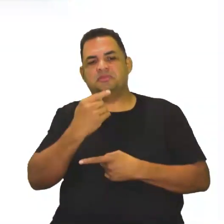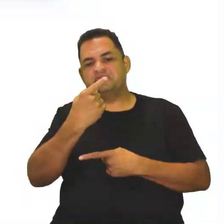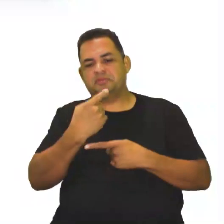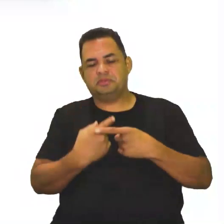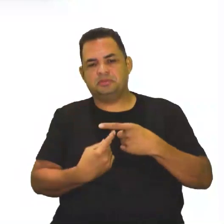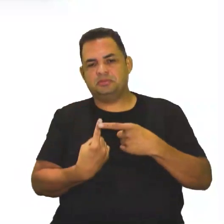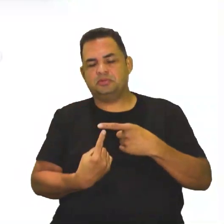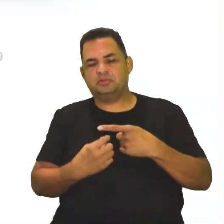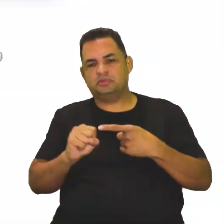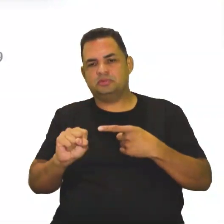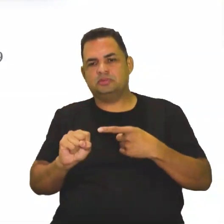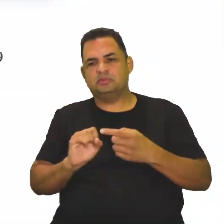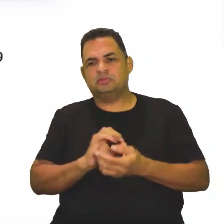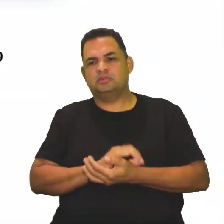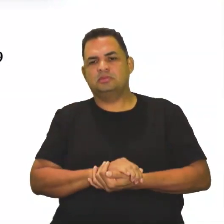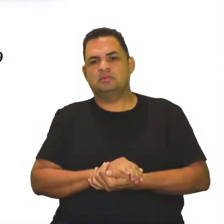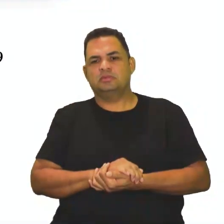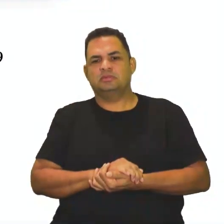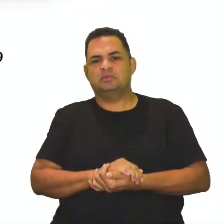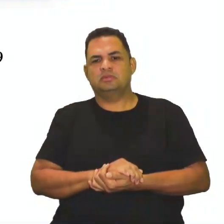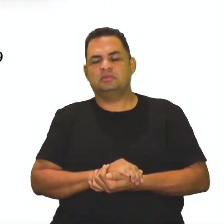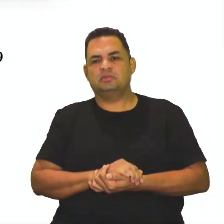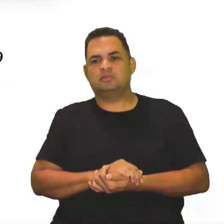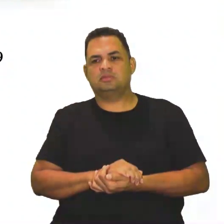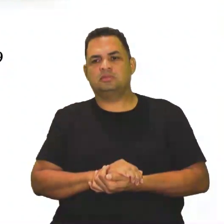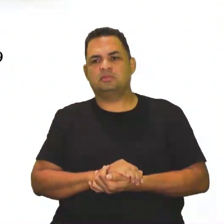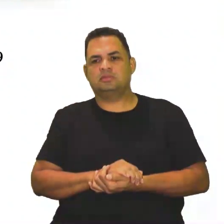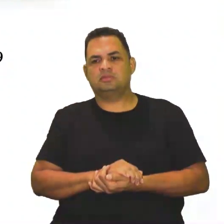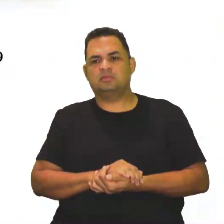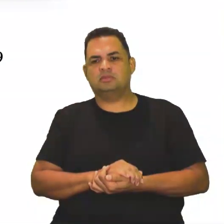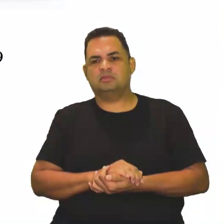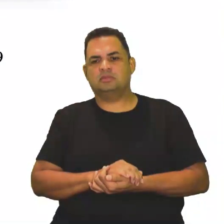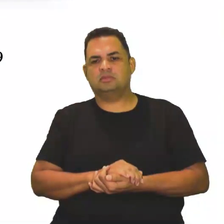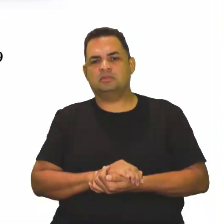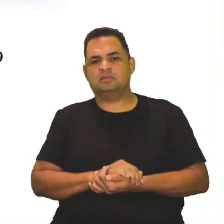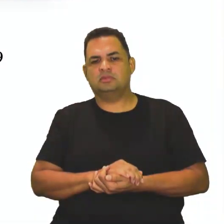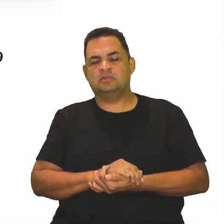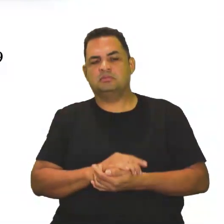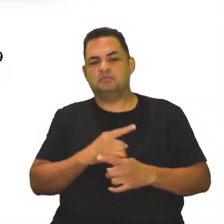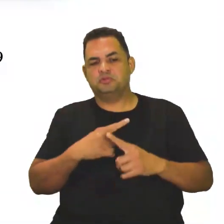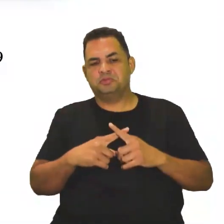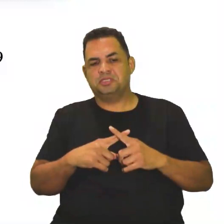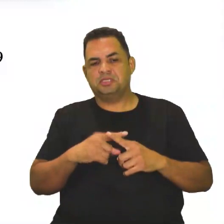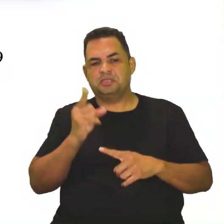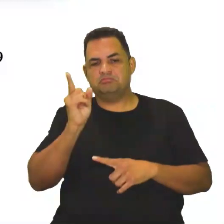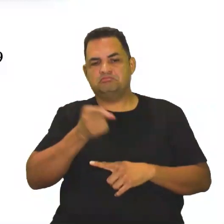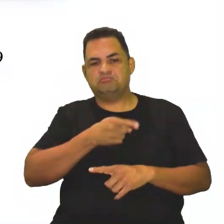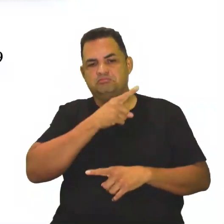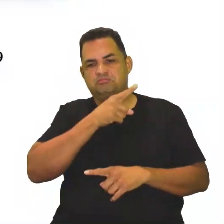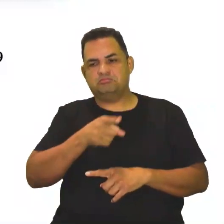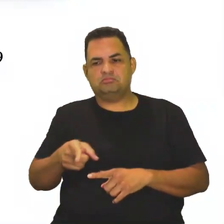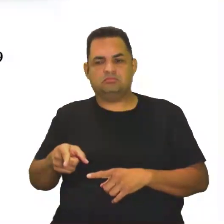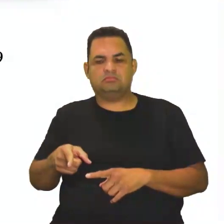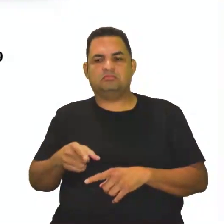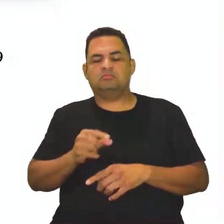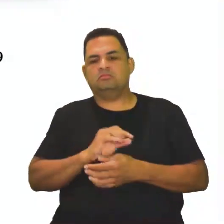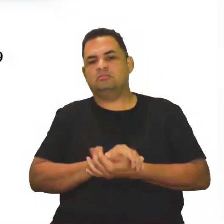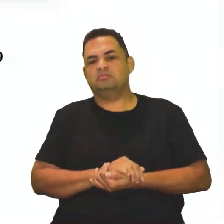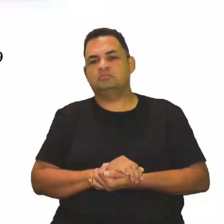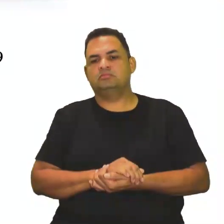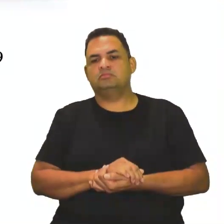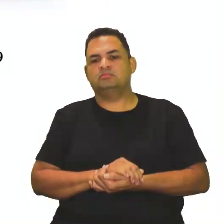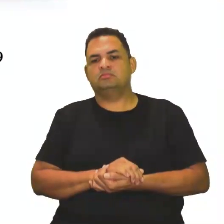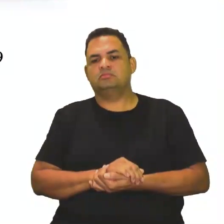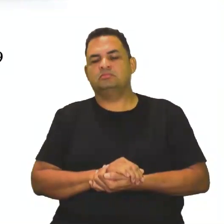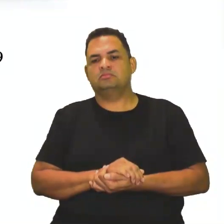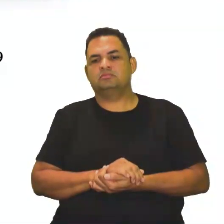de 1 segundo. Então ali, ó, é só multiplicar em x, ok? E